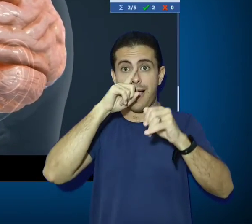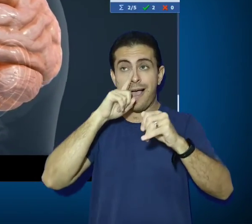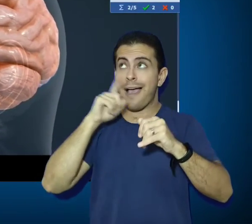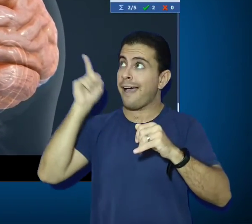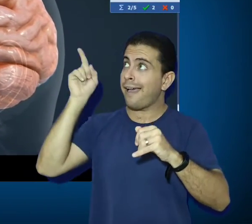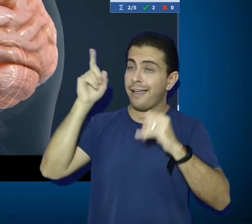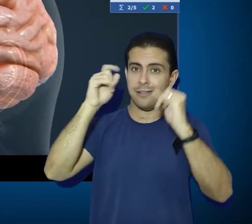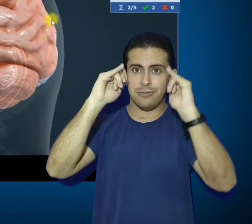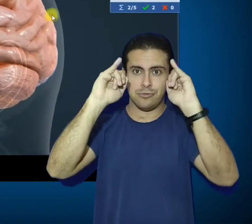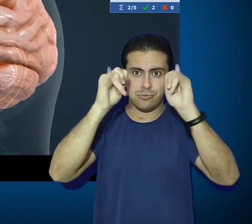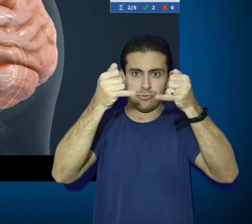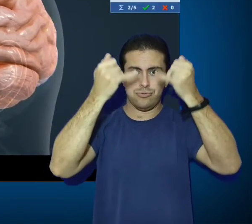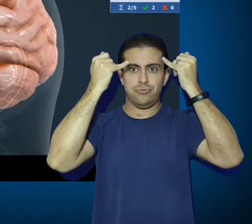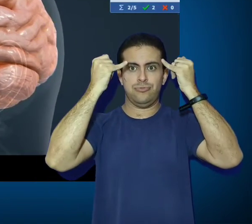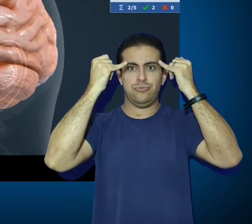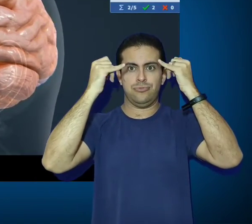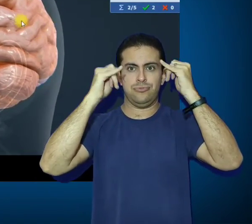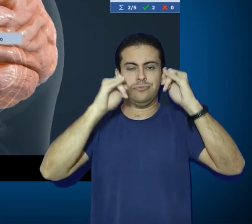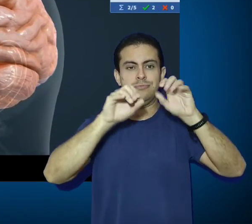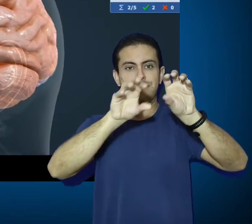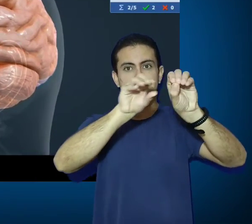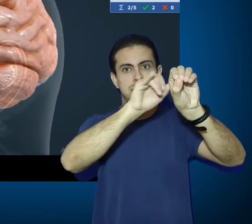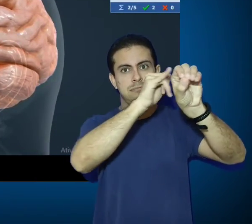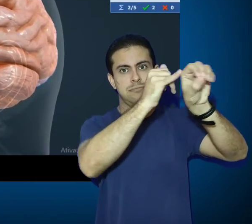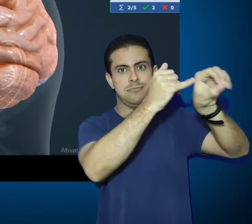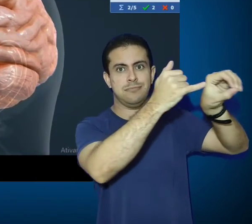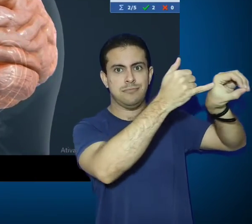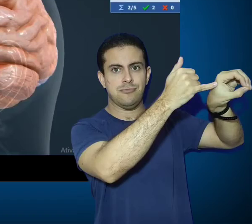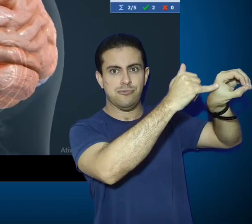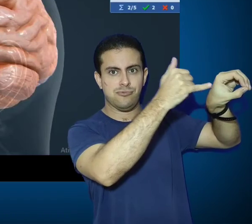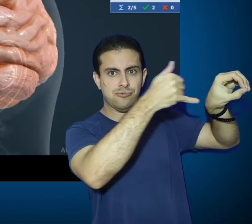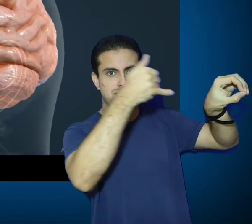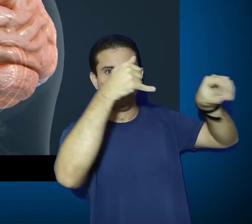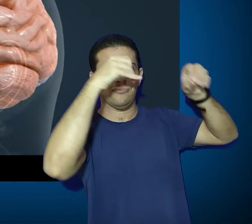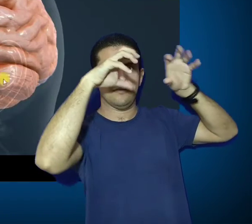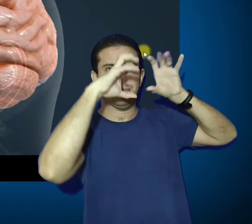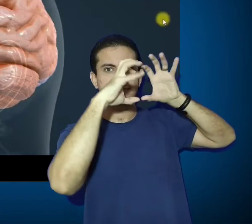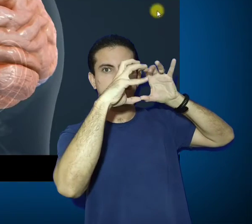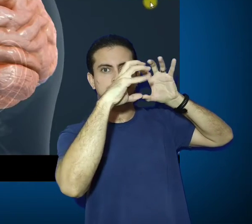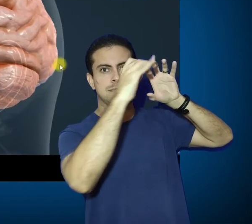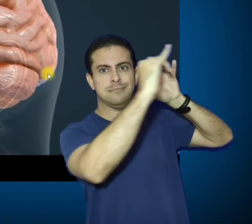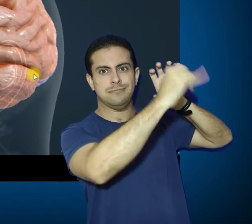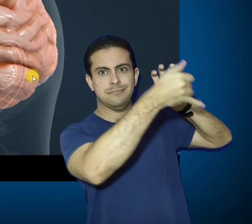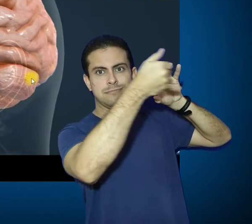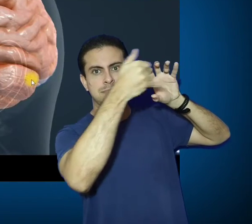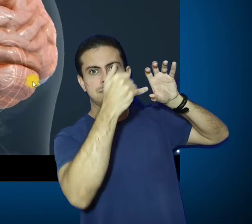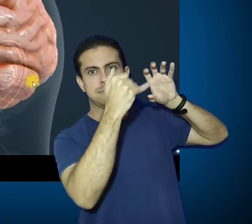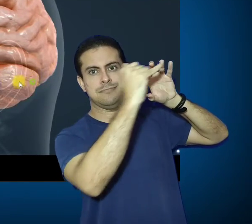é esse aqui.